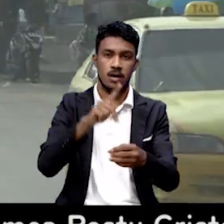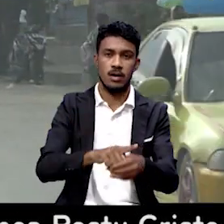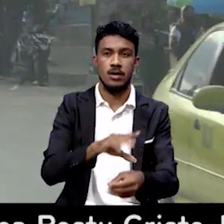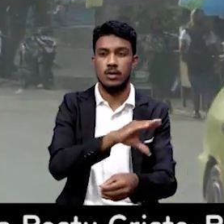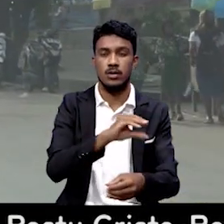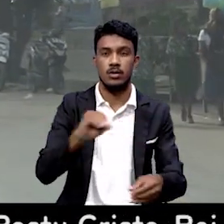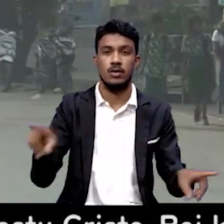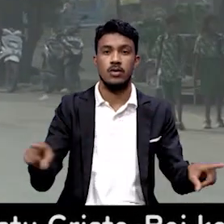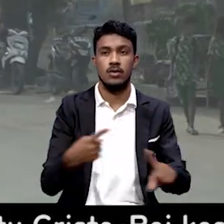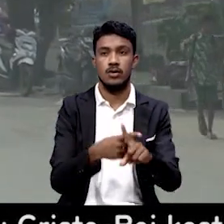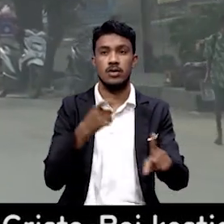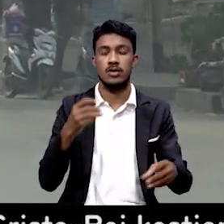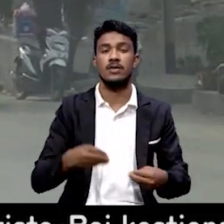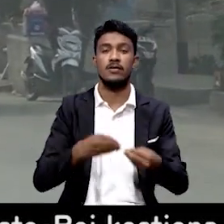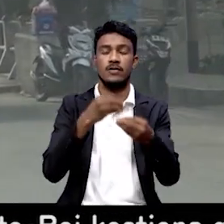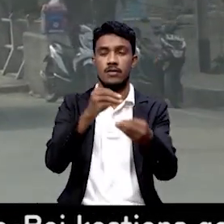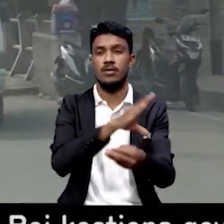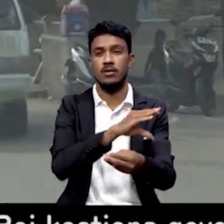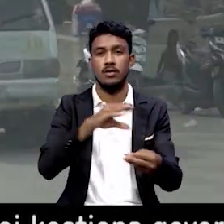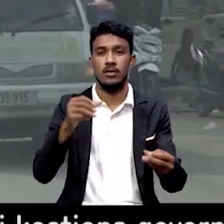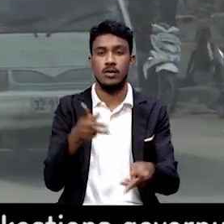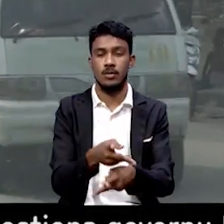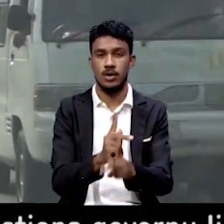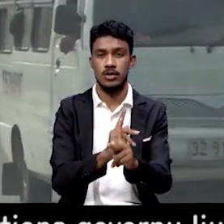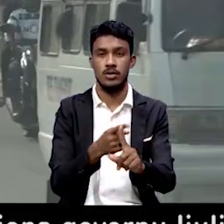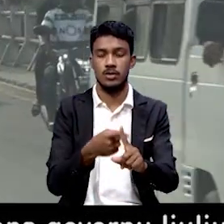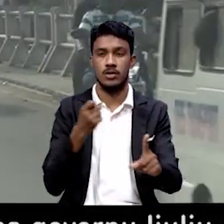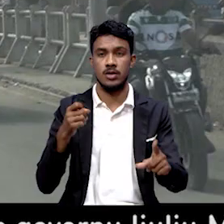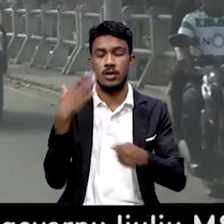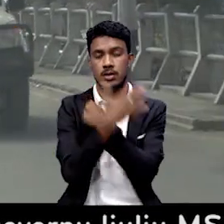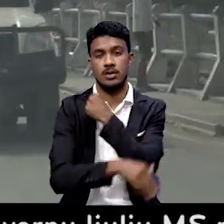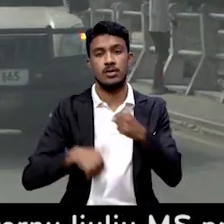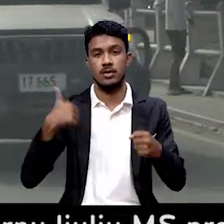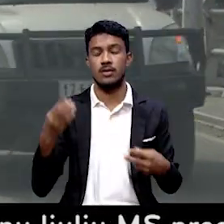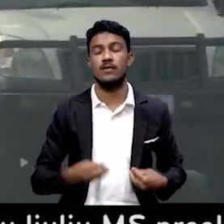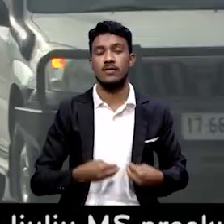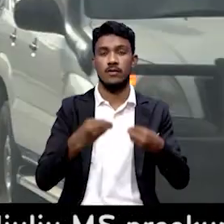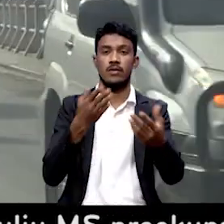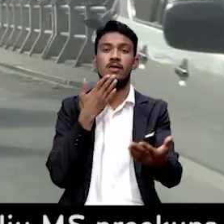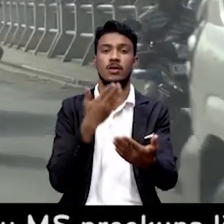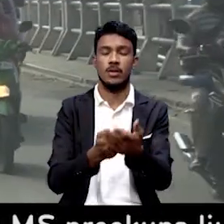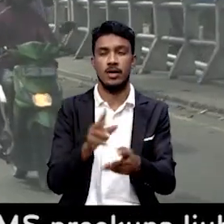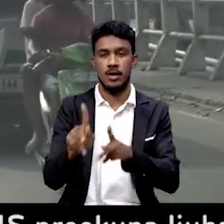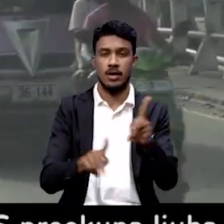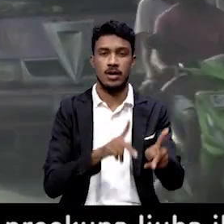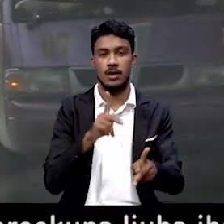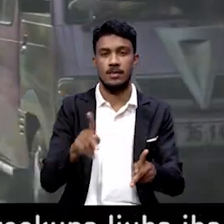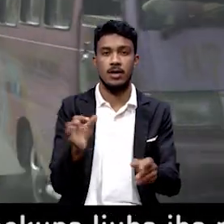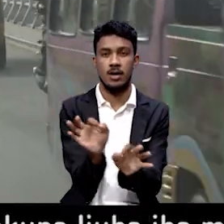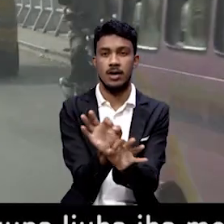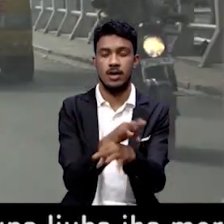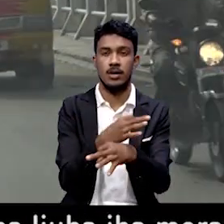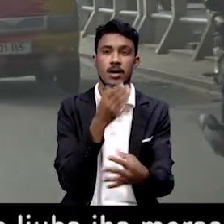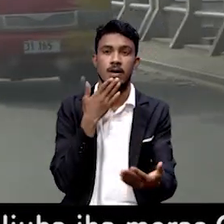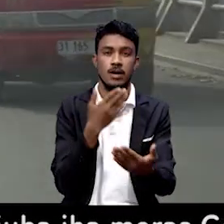russi contribuinte sira no empréstimo russi doador sira foduni benefício ba povo hadia